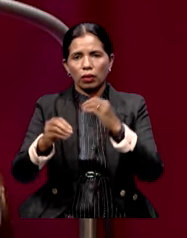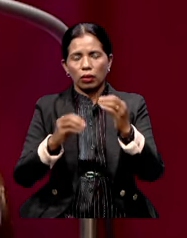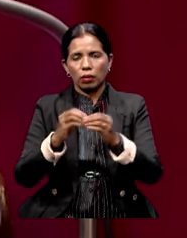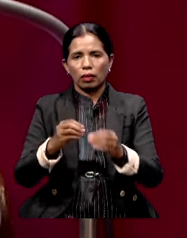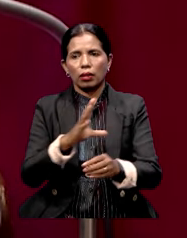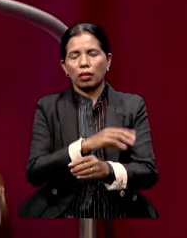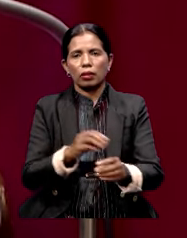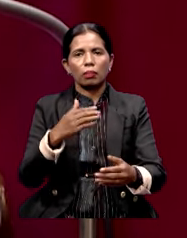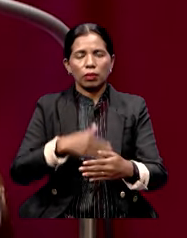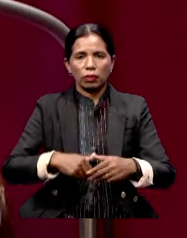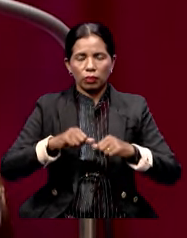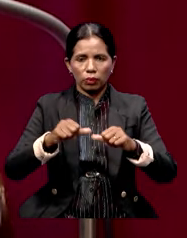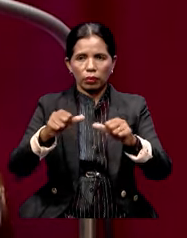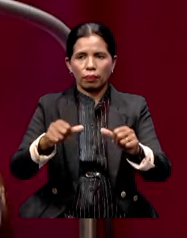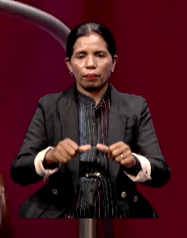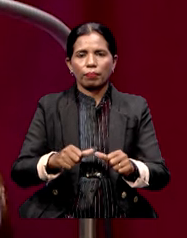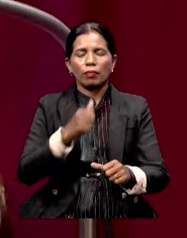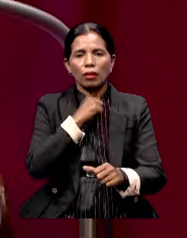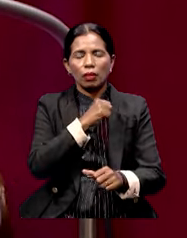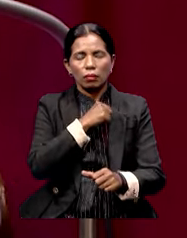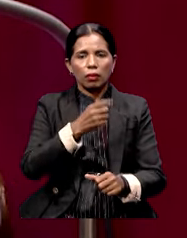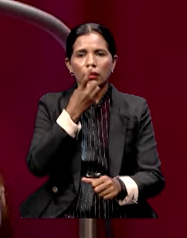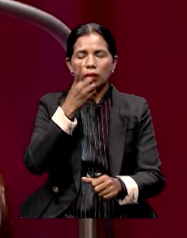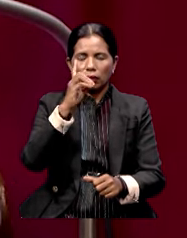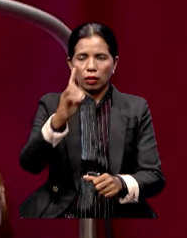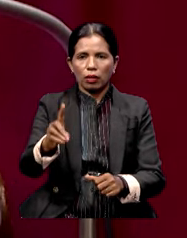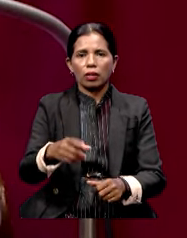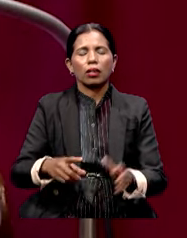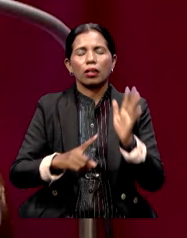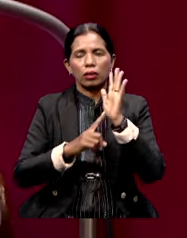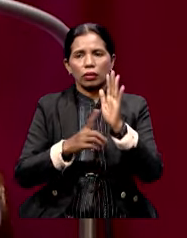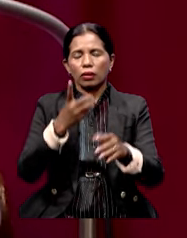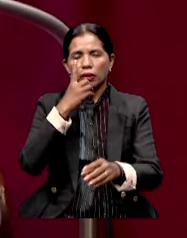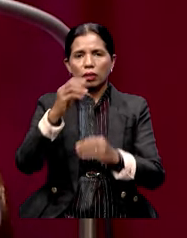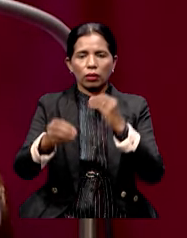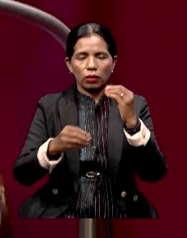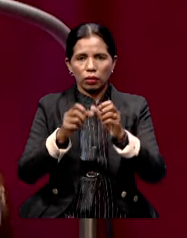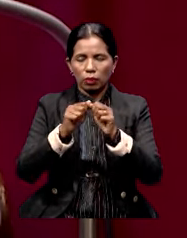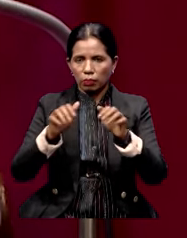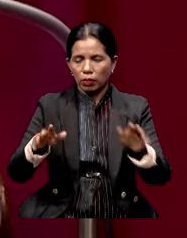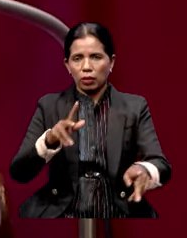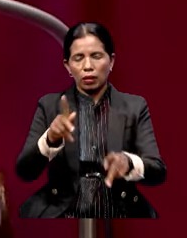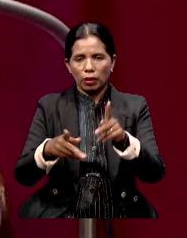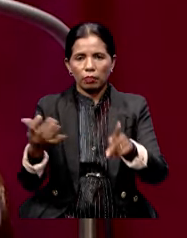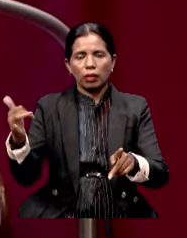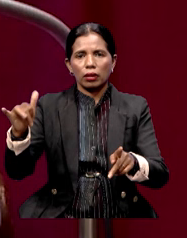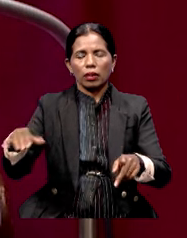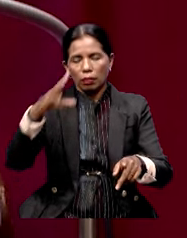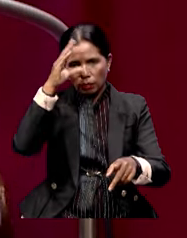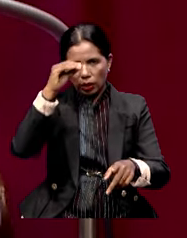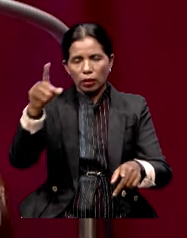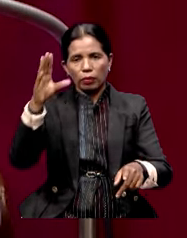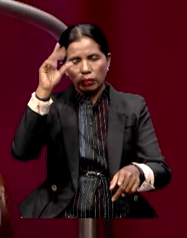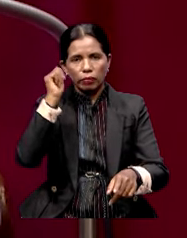nebe avança. Papa hato declaração ne, hafo info sai declaração kona ba benção ba casal sira ho sexo hanesan,